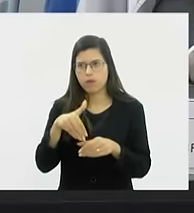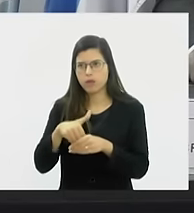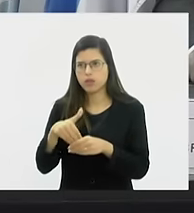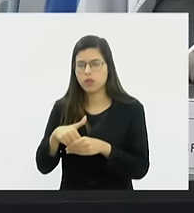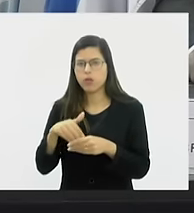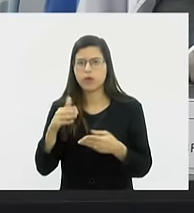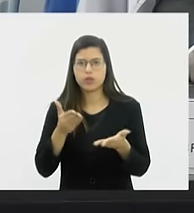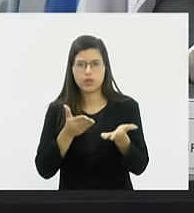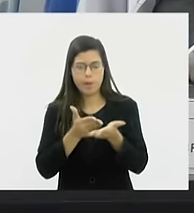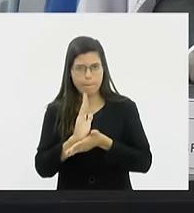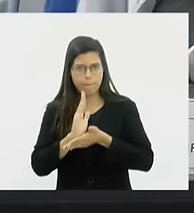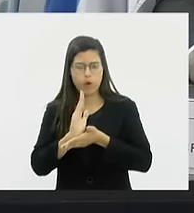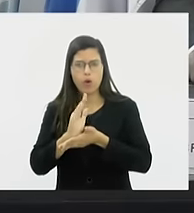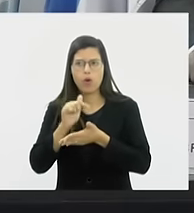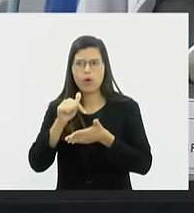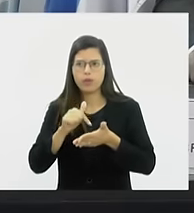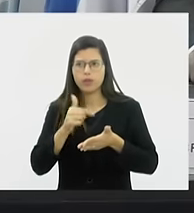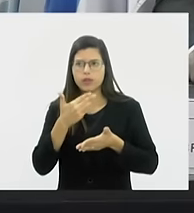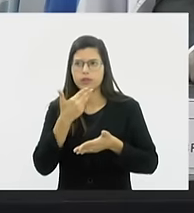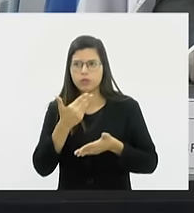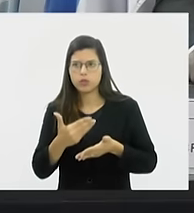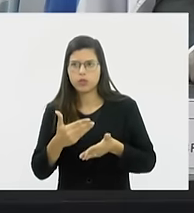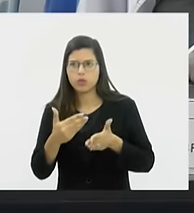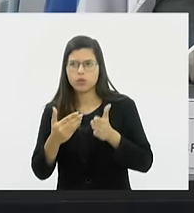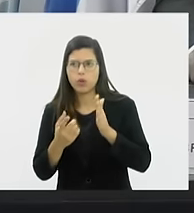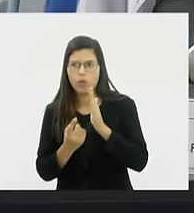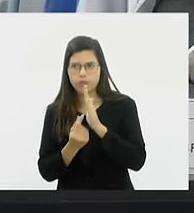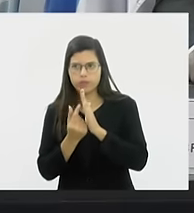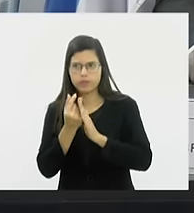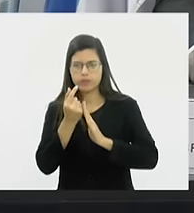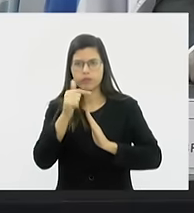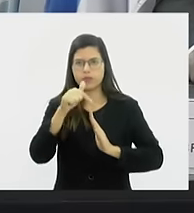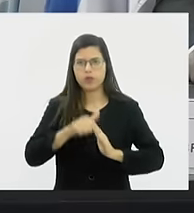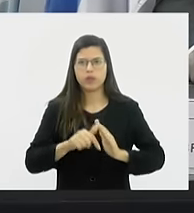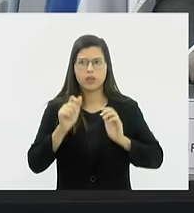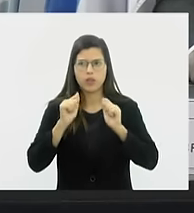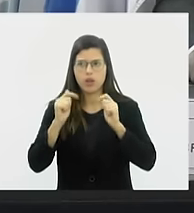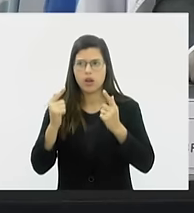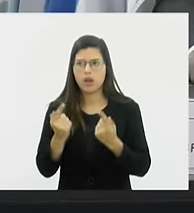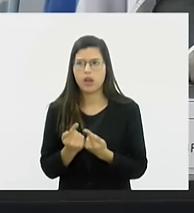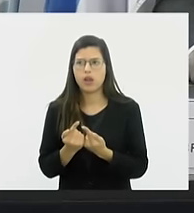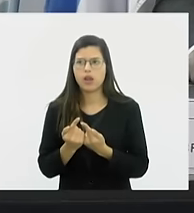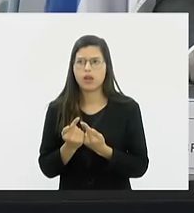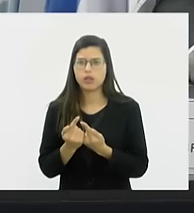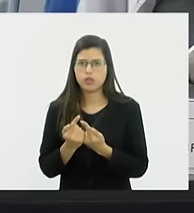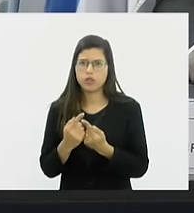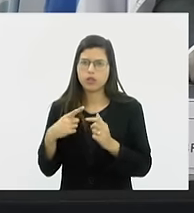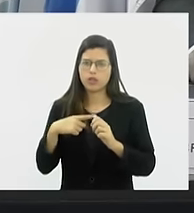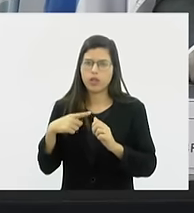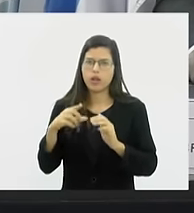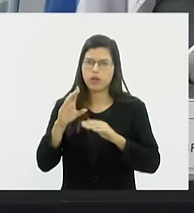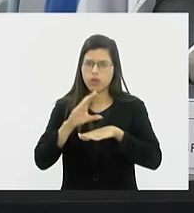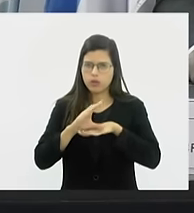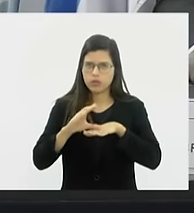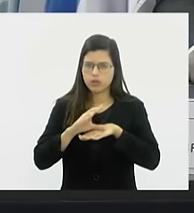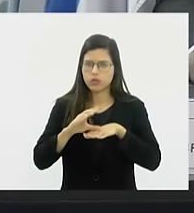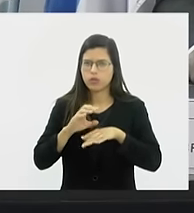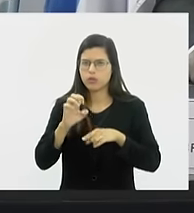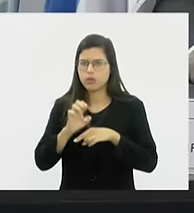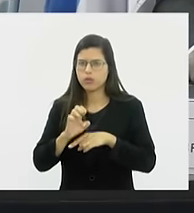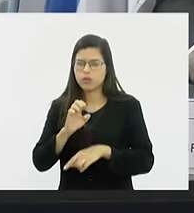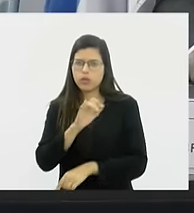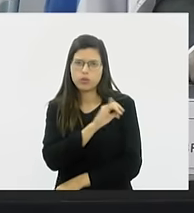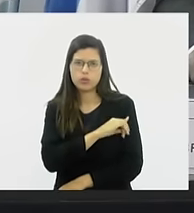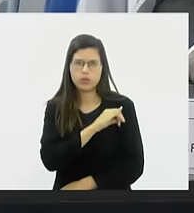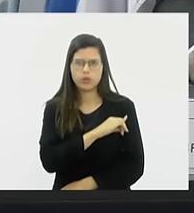aprove o encaminhamento à Comissão de Orçamento dessa Casa, à luz do disposto na Constituição do Estado do Rio de Janeiro, para